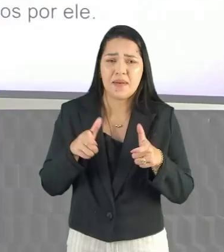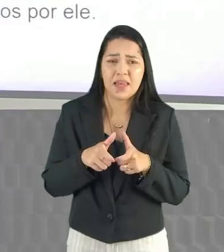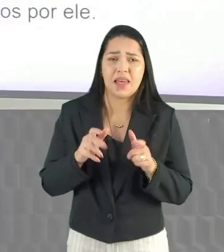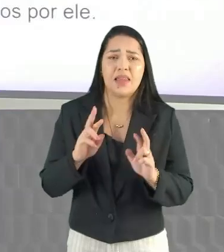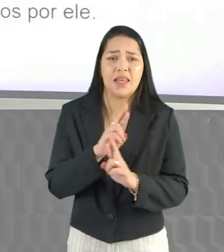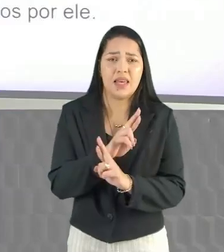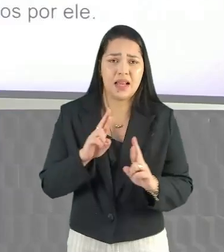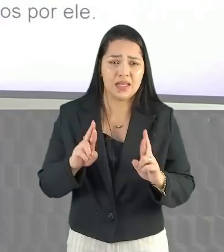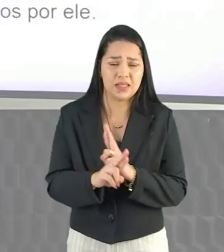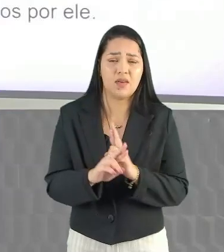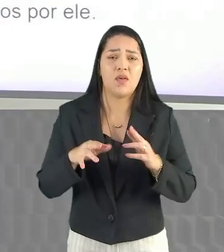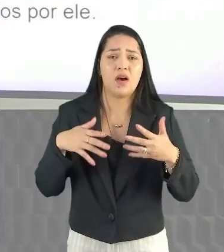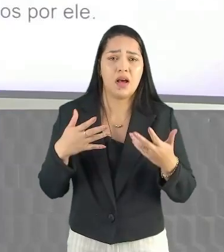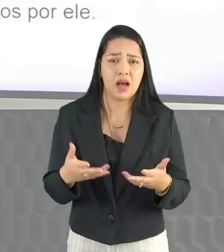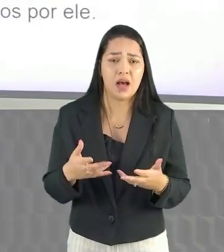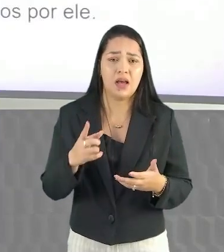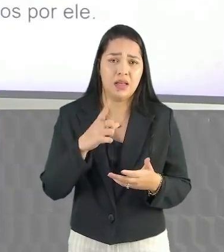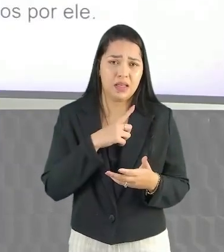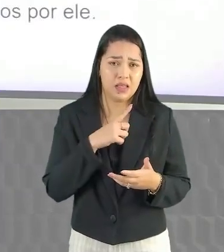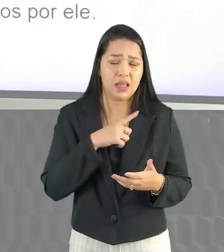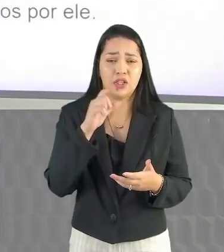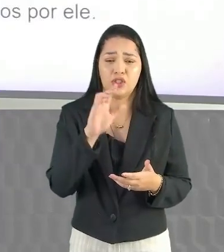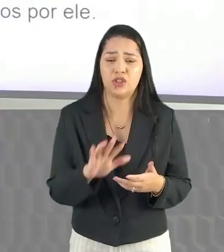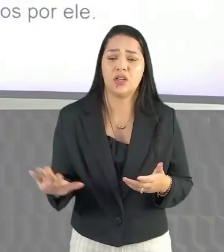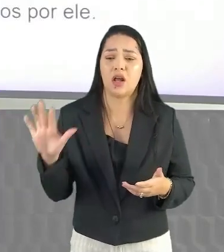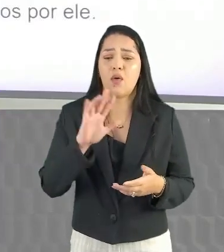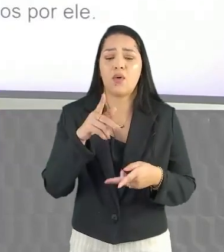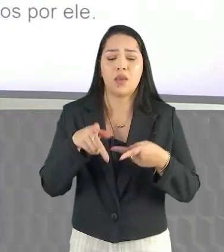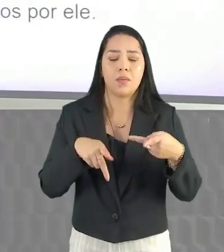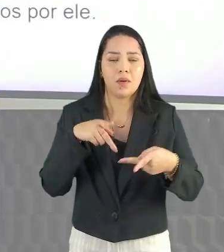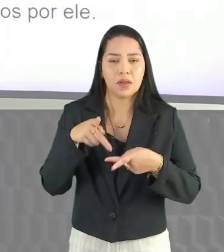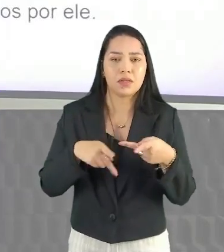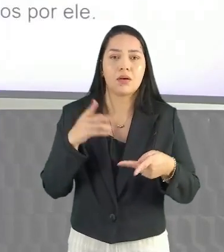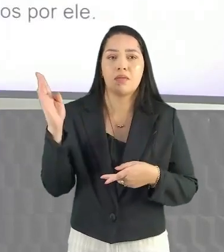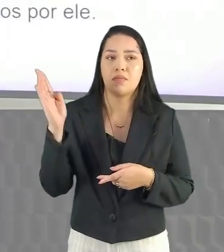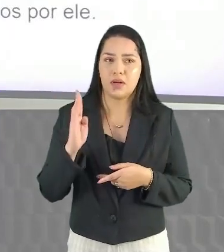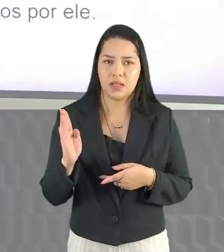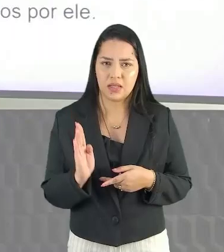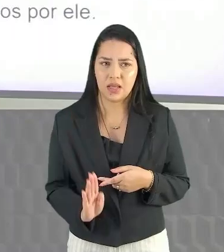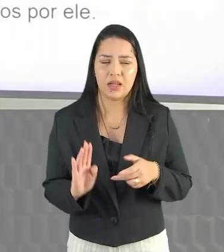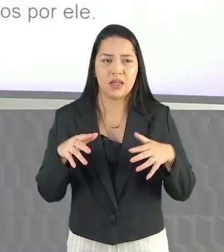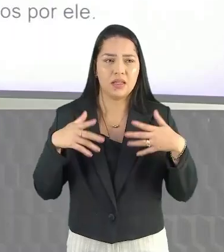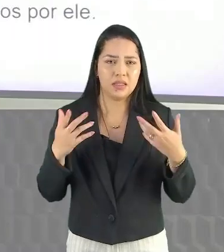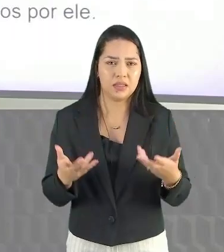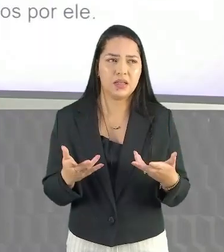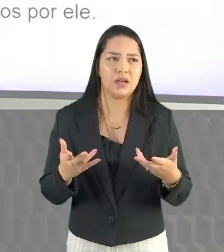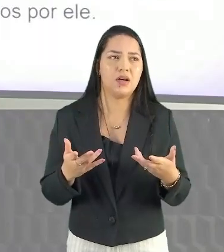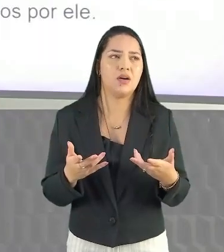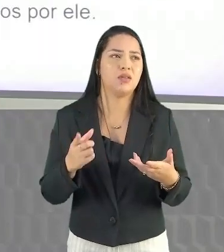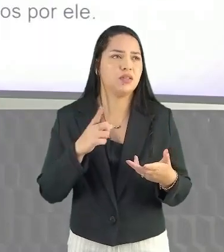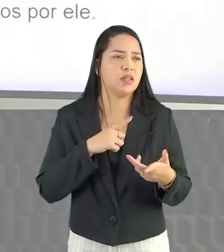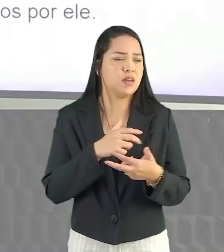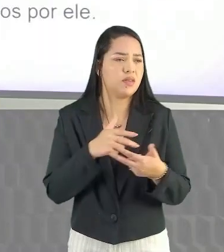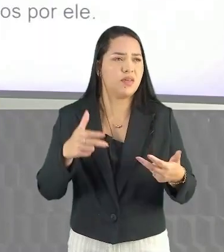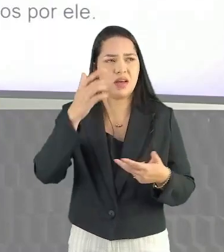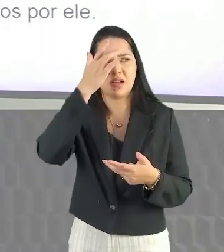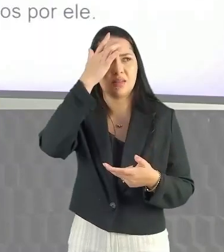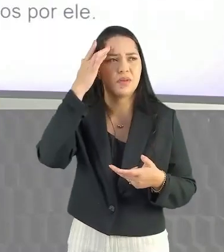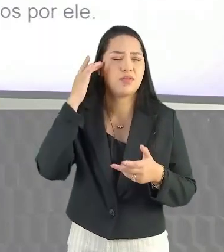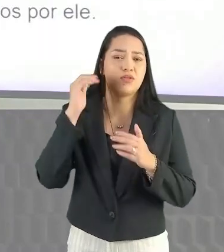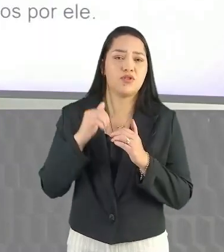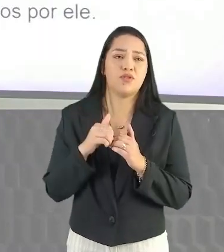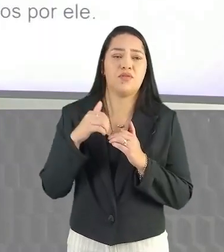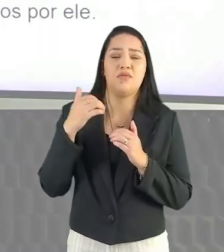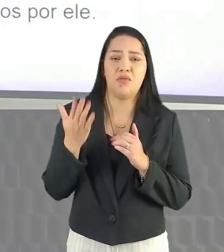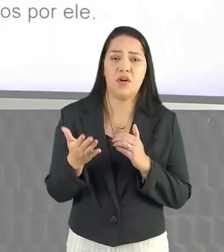pequeno relacionado, claro, ao quantitativo geral da população brasileira. Então, não tinham muitas pessoas que ficavam de